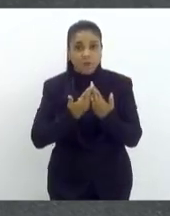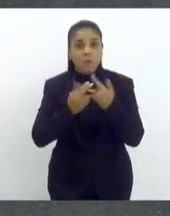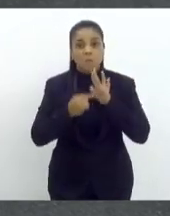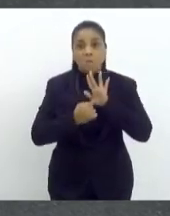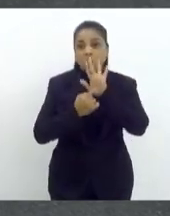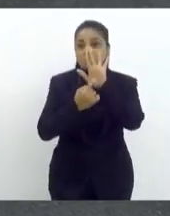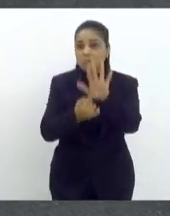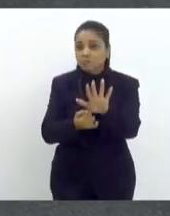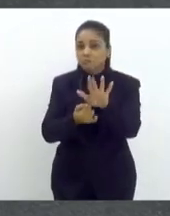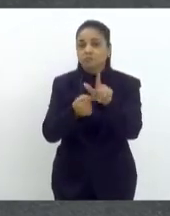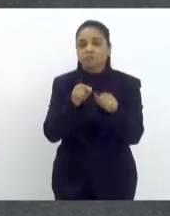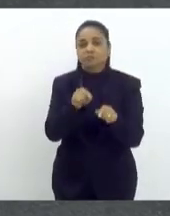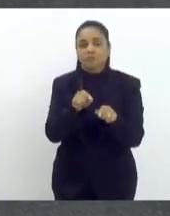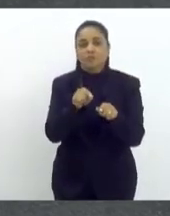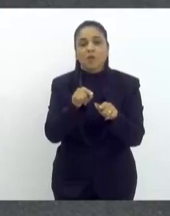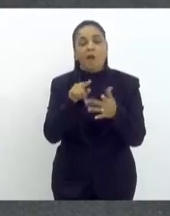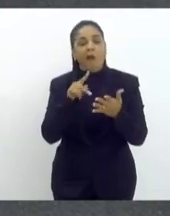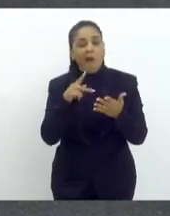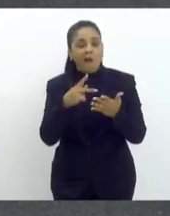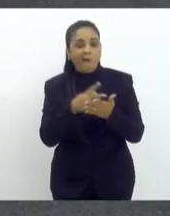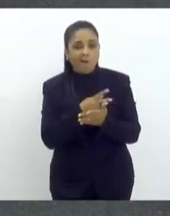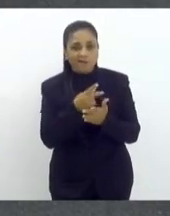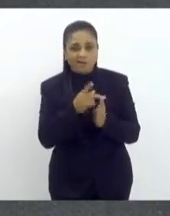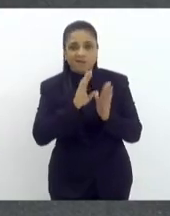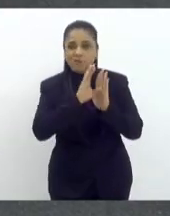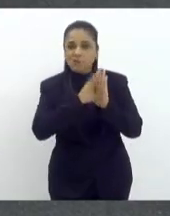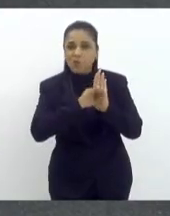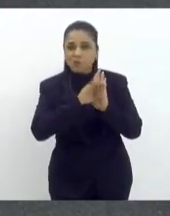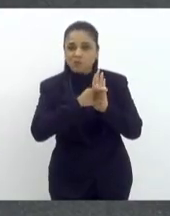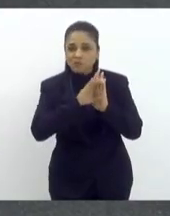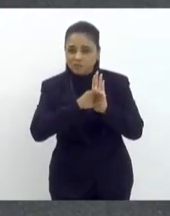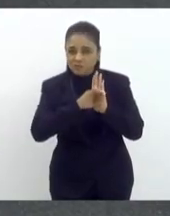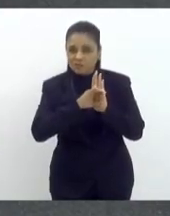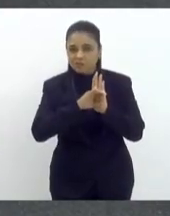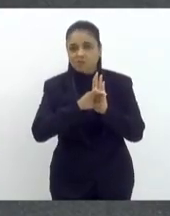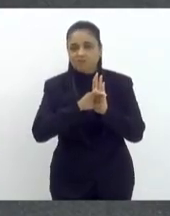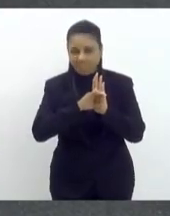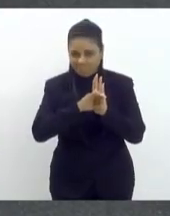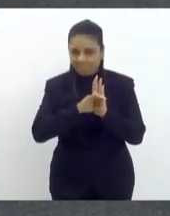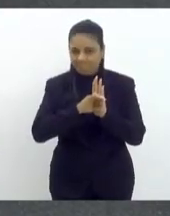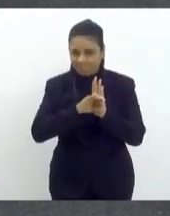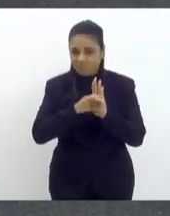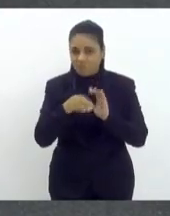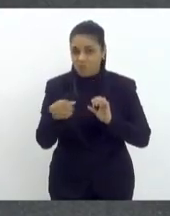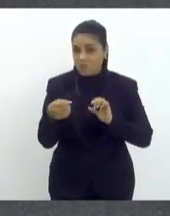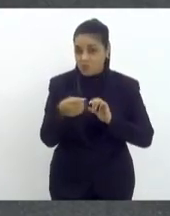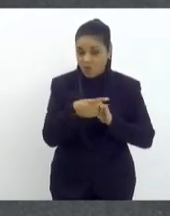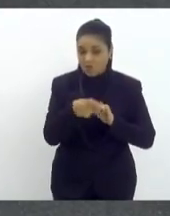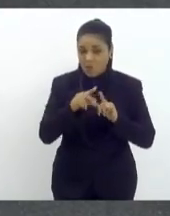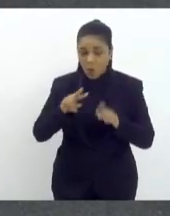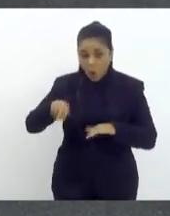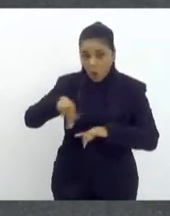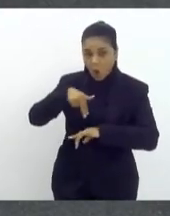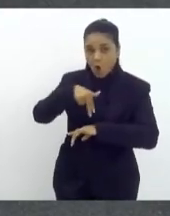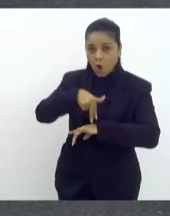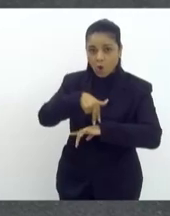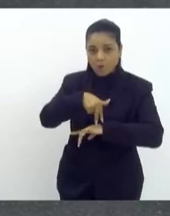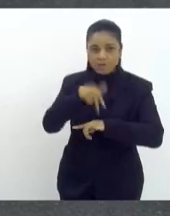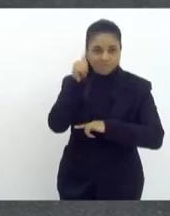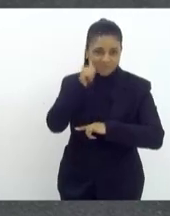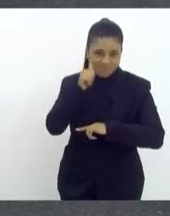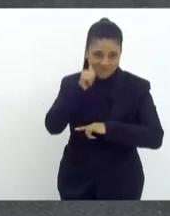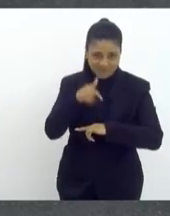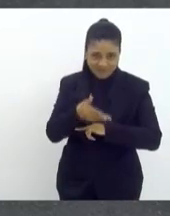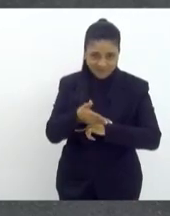mostrado que isso é uma coisa que acontece é um conceito que tá surgindo novo exatamente pelo fato de estarmos ocupando esses locais e